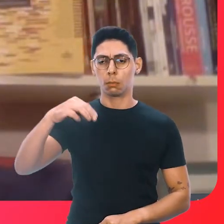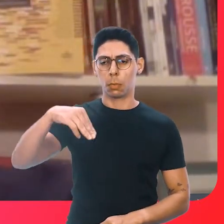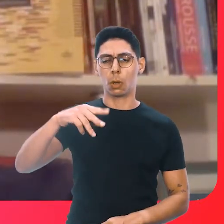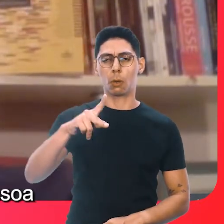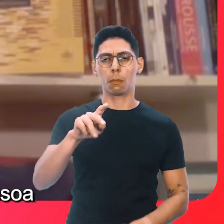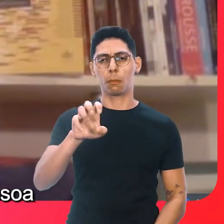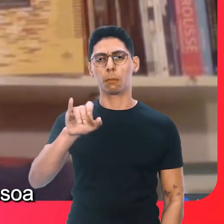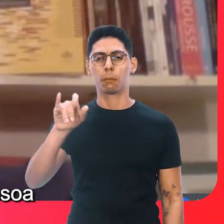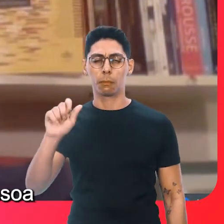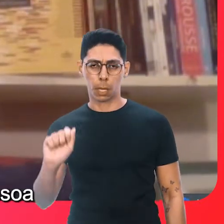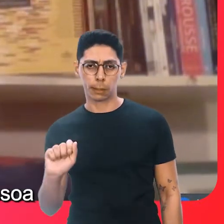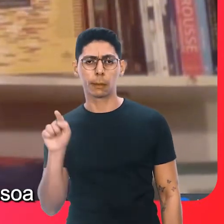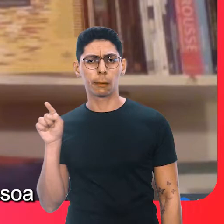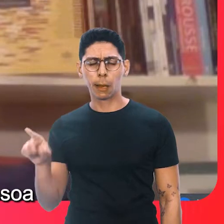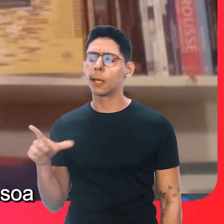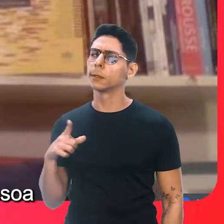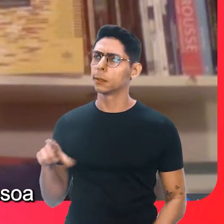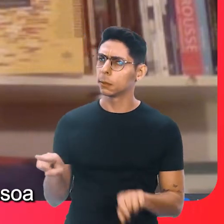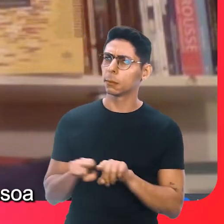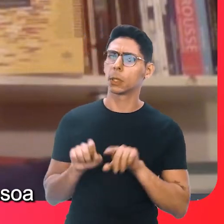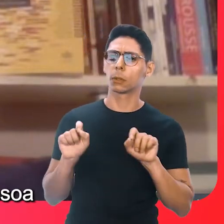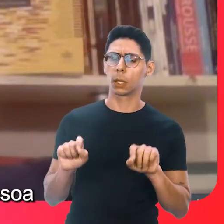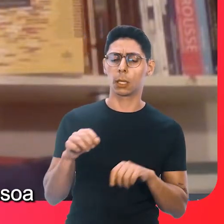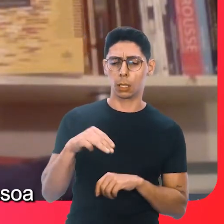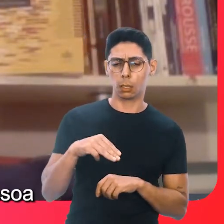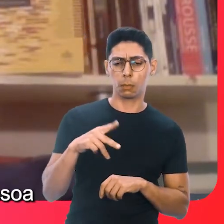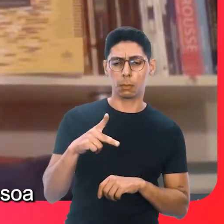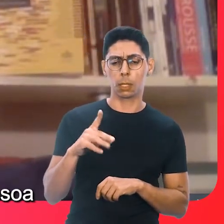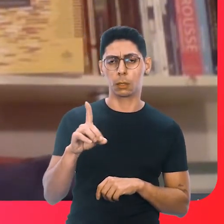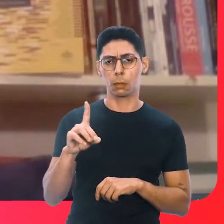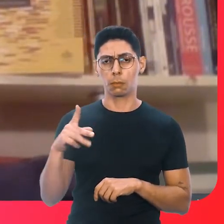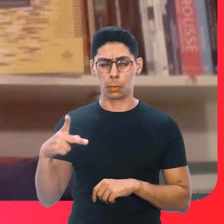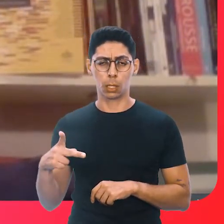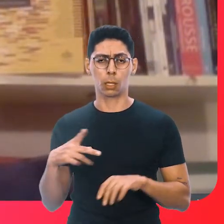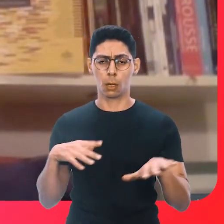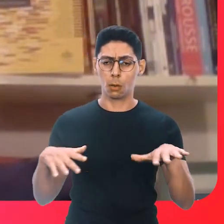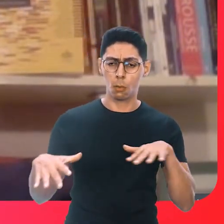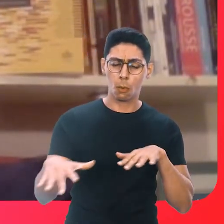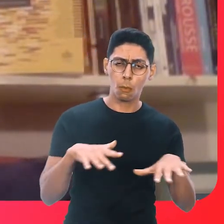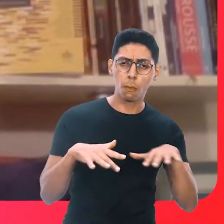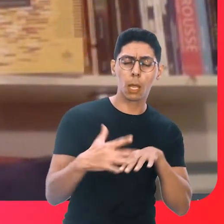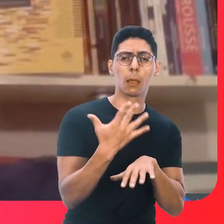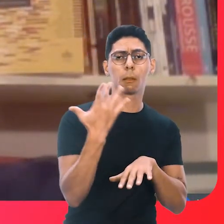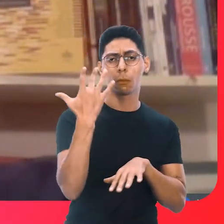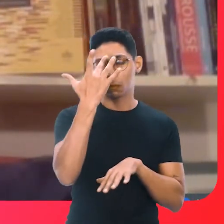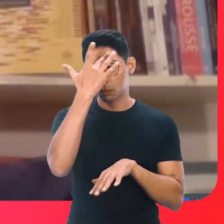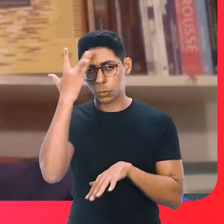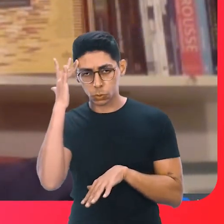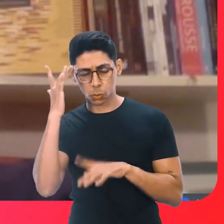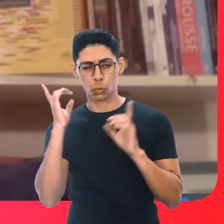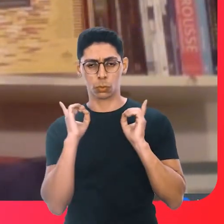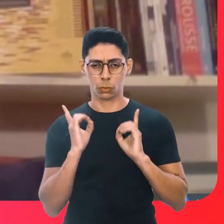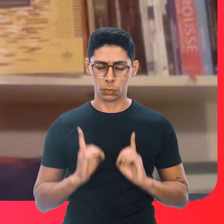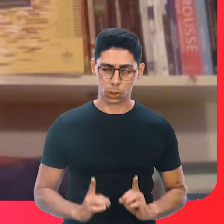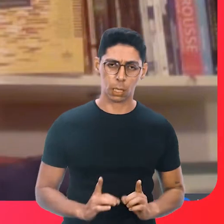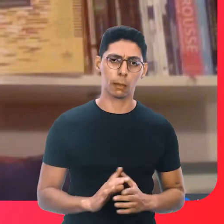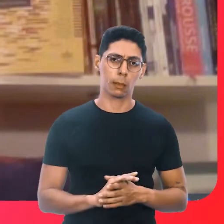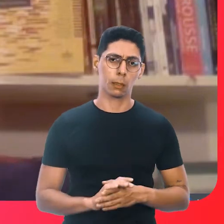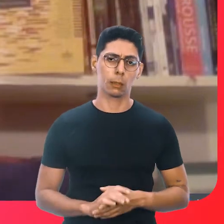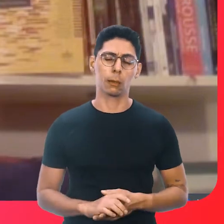também o MDPD, que era o Movimento dos Direitos da Pessoa com Deficiência, que fazia parte,